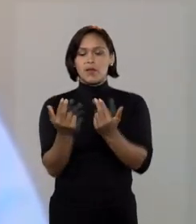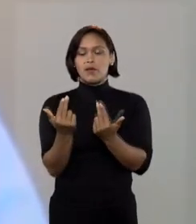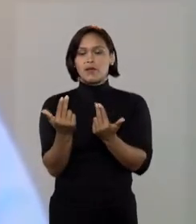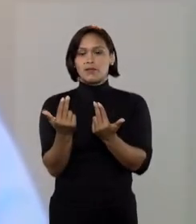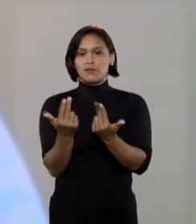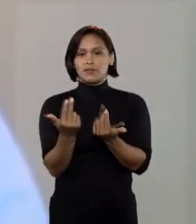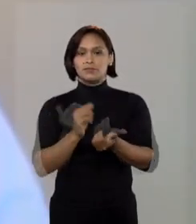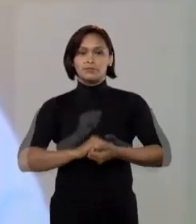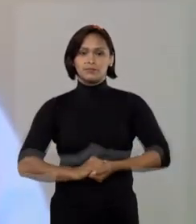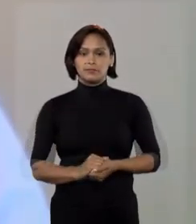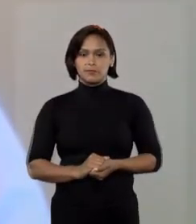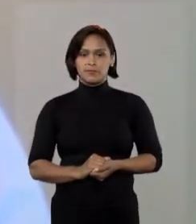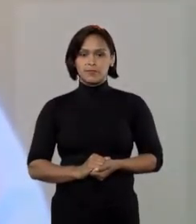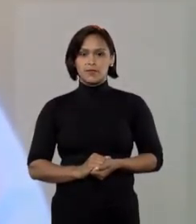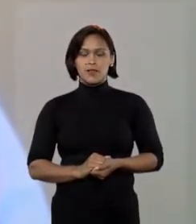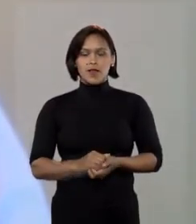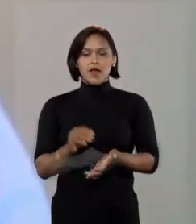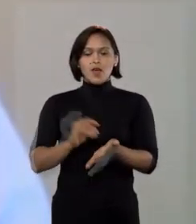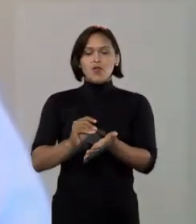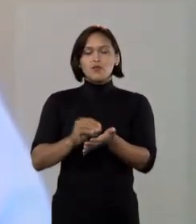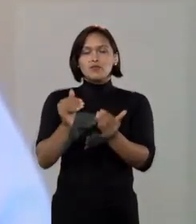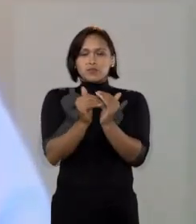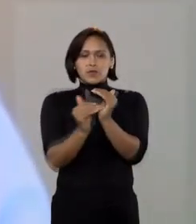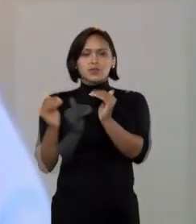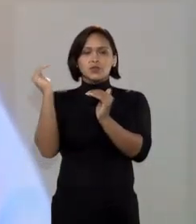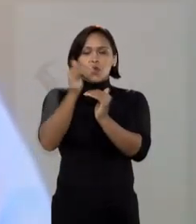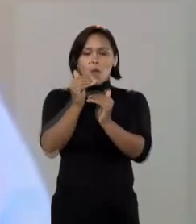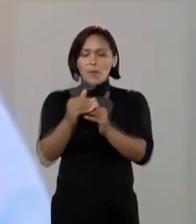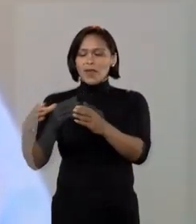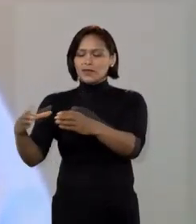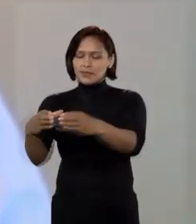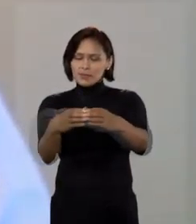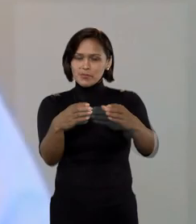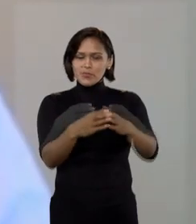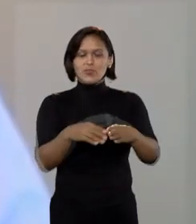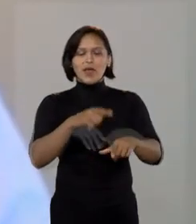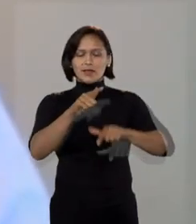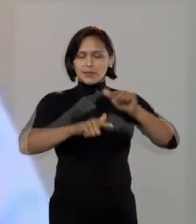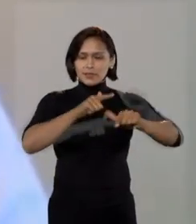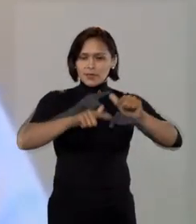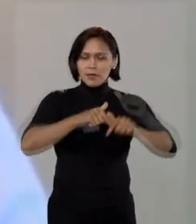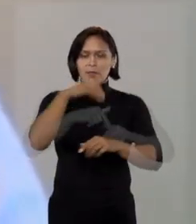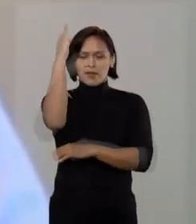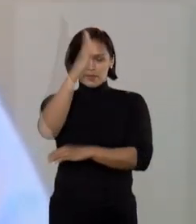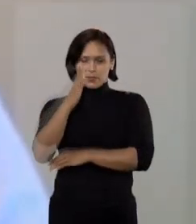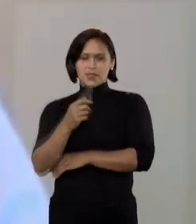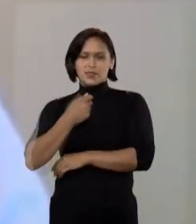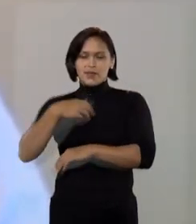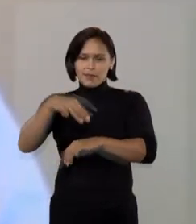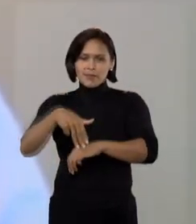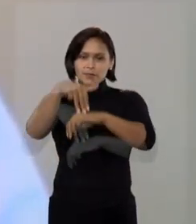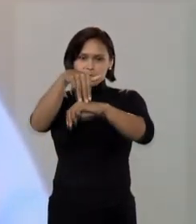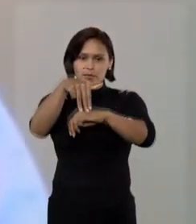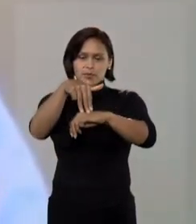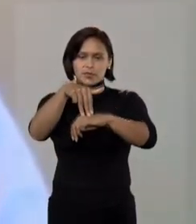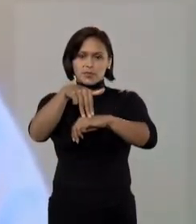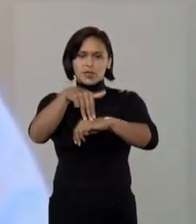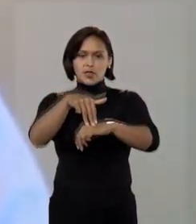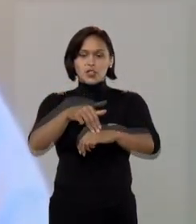igualdade. O fato do aumento da ocupação das mulheres brasileiras em cargos na magistratura